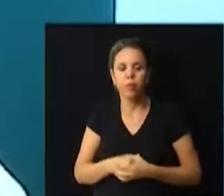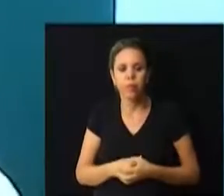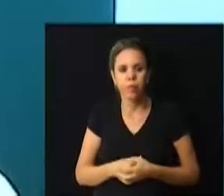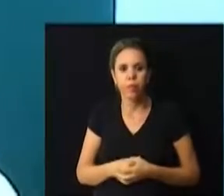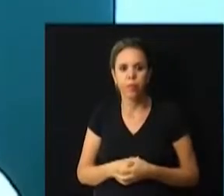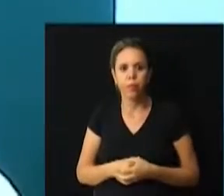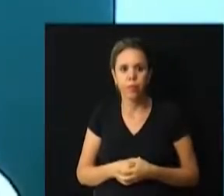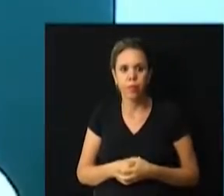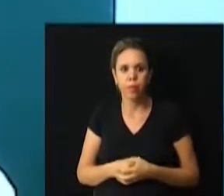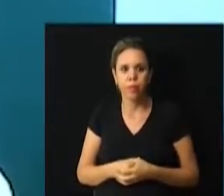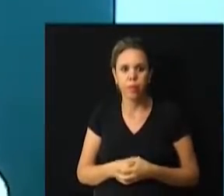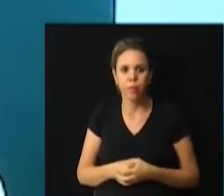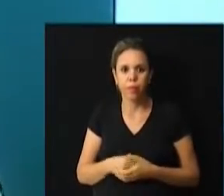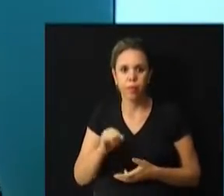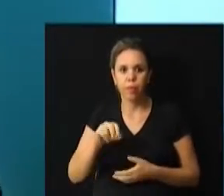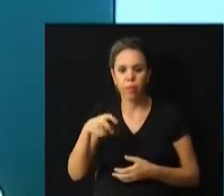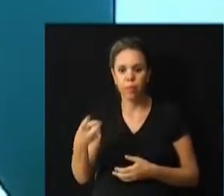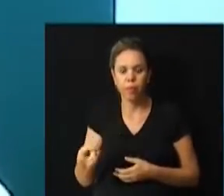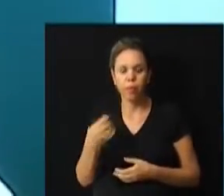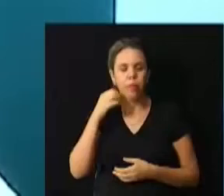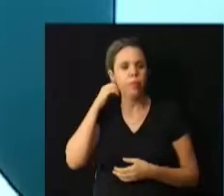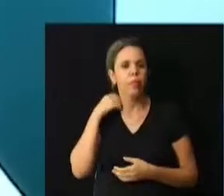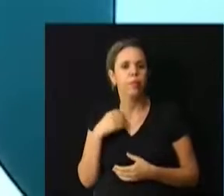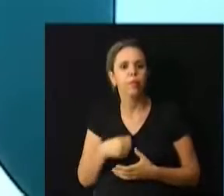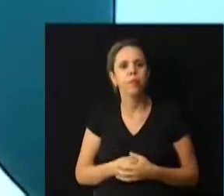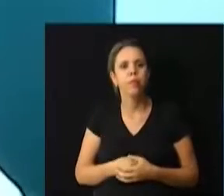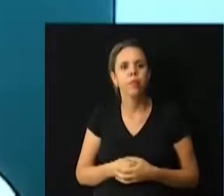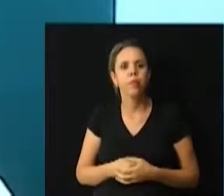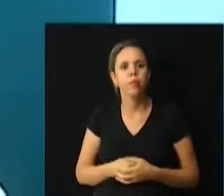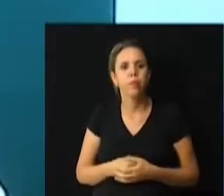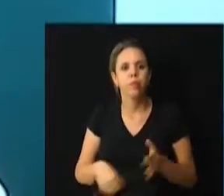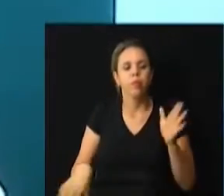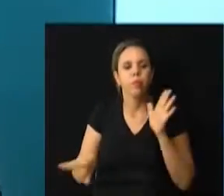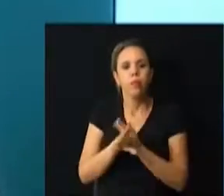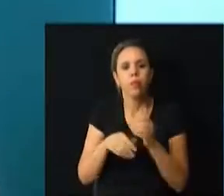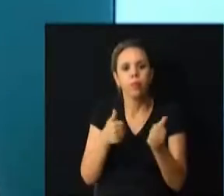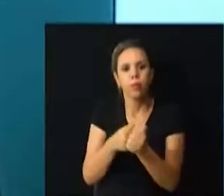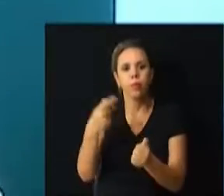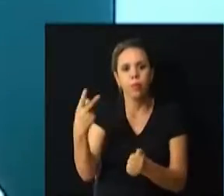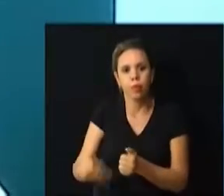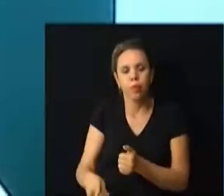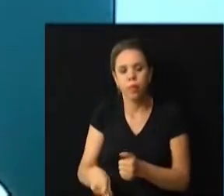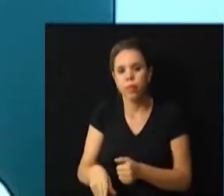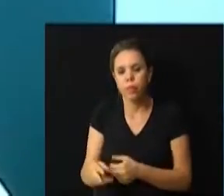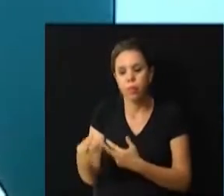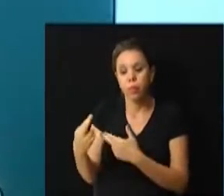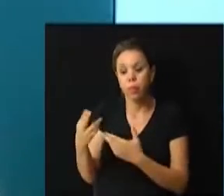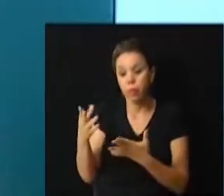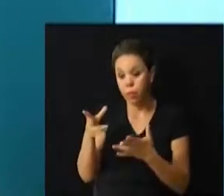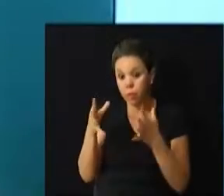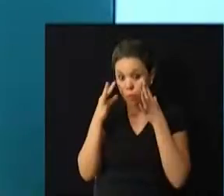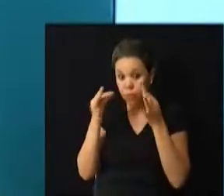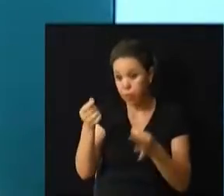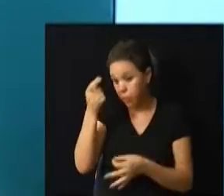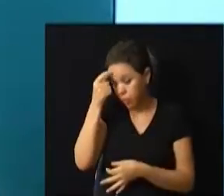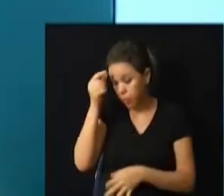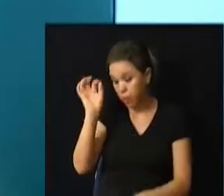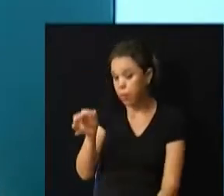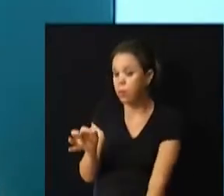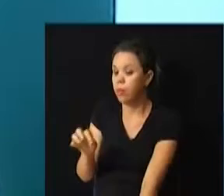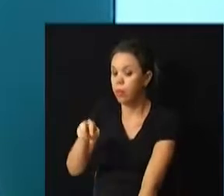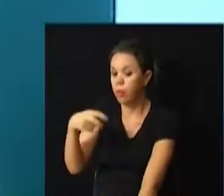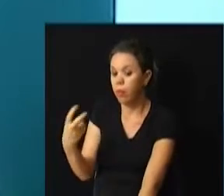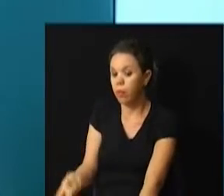alguns procedimentos. Se ela caiu, você tem que chegar perto dela, ver se ela está responsiva,